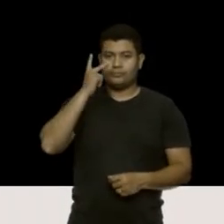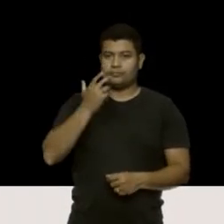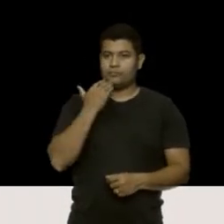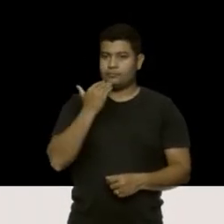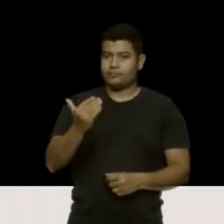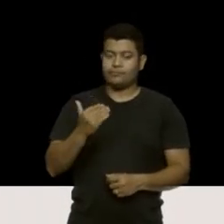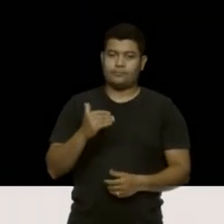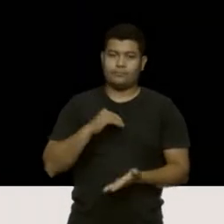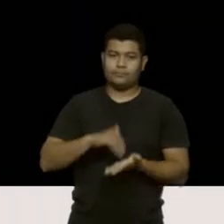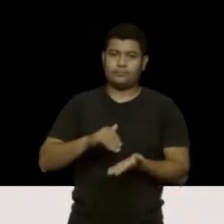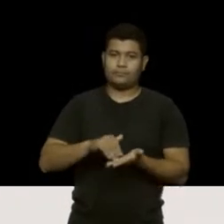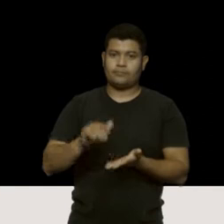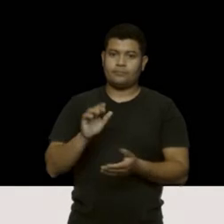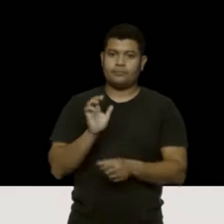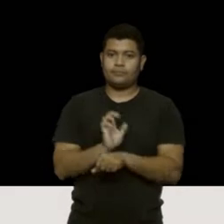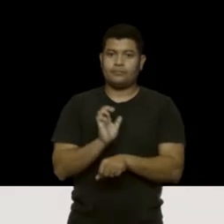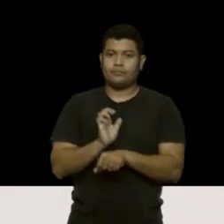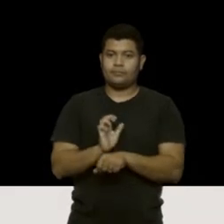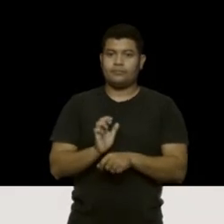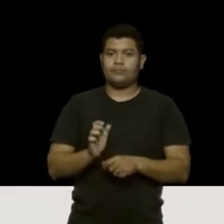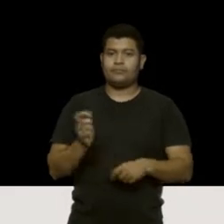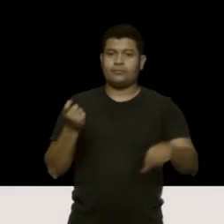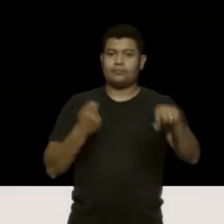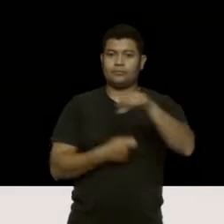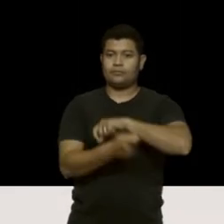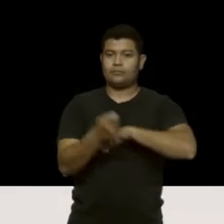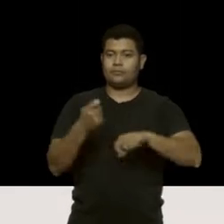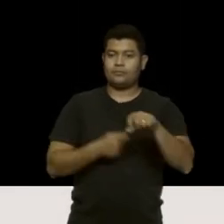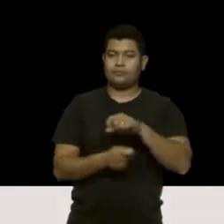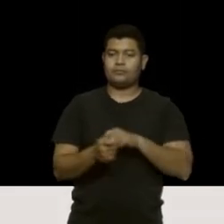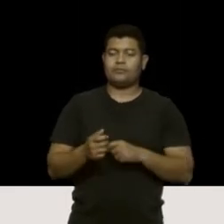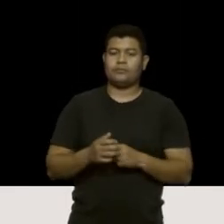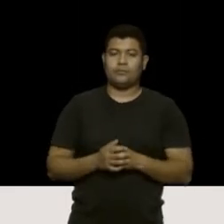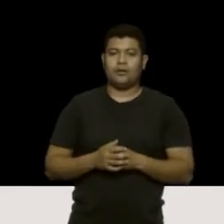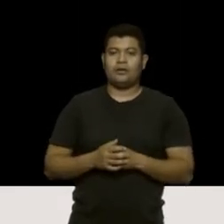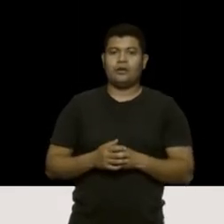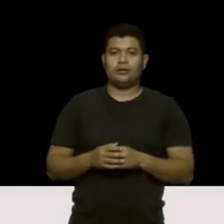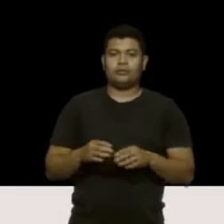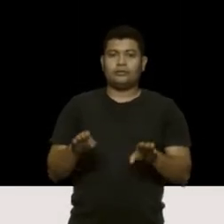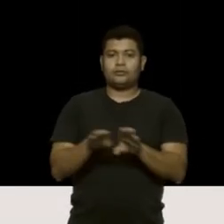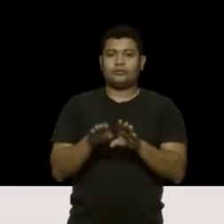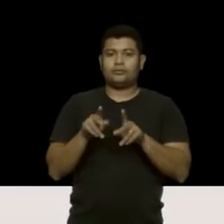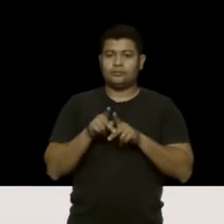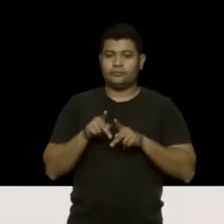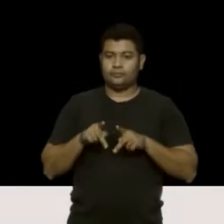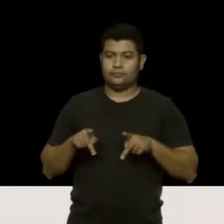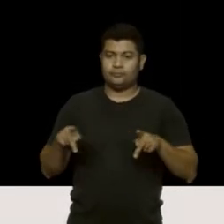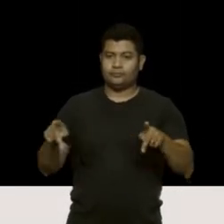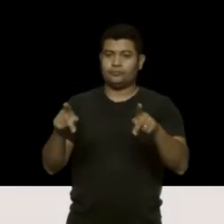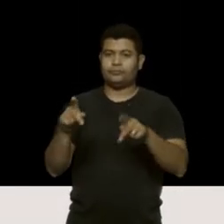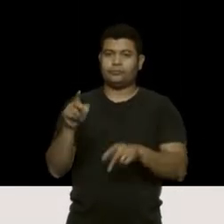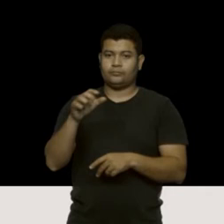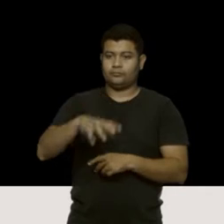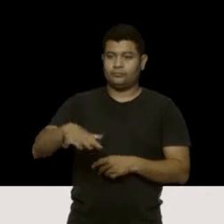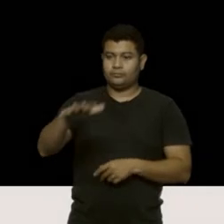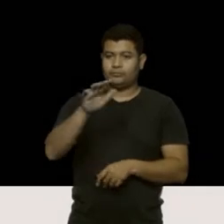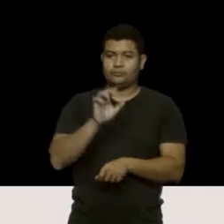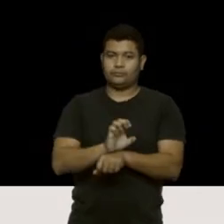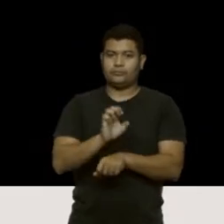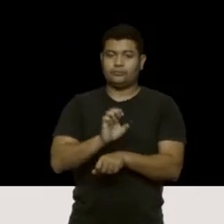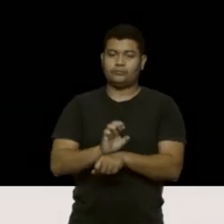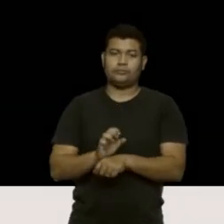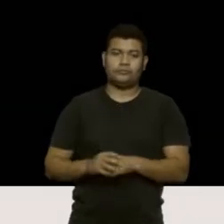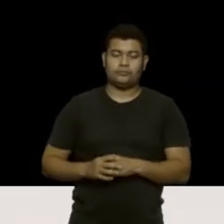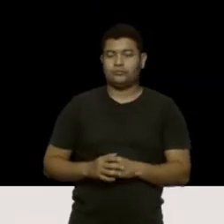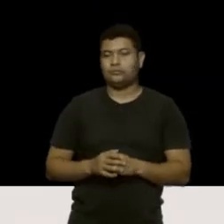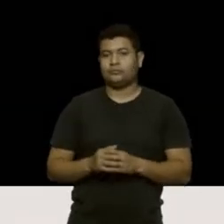solicitando ao secretário de Estado da Fazenda e da Administração e à Procuradoria-Geral do Estado informações